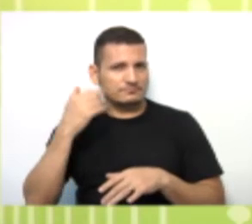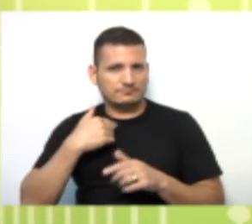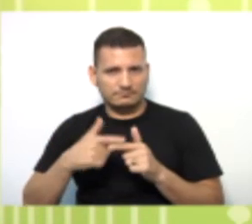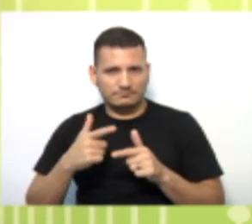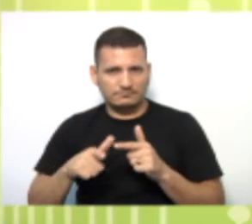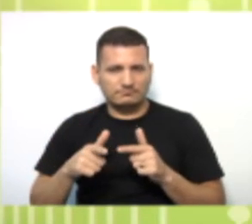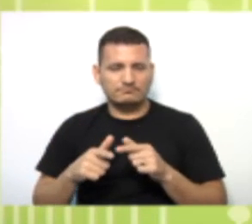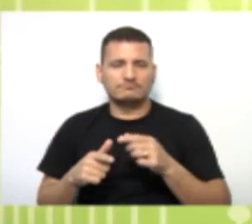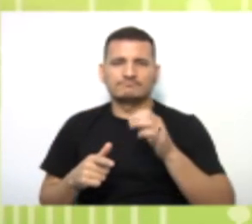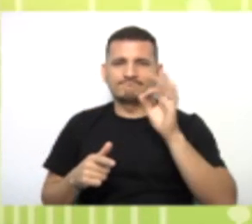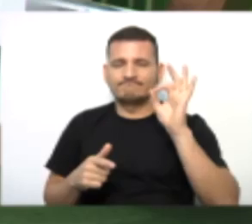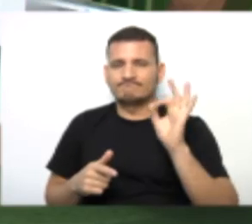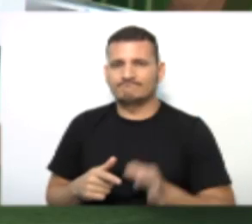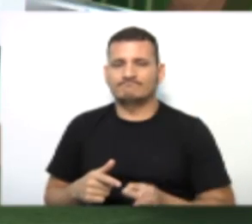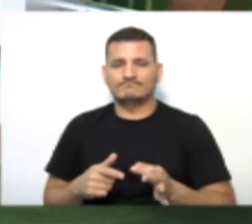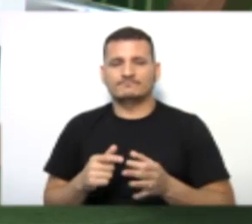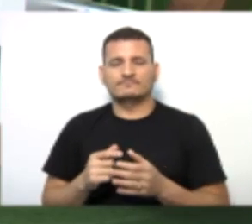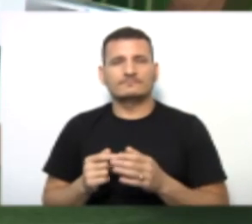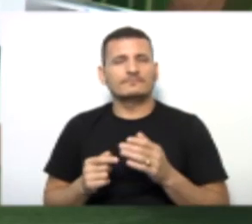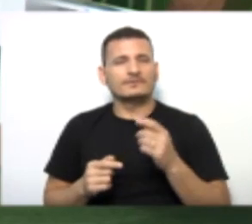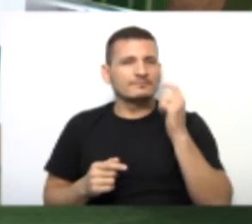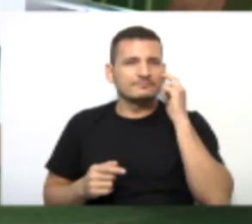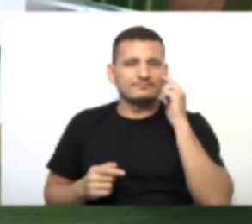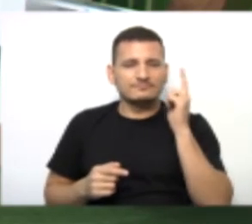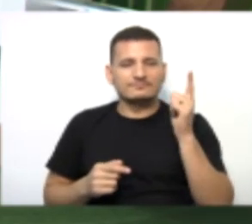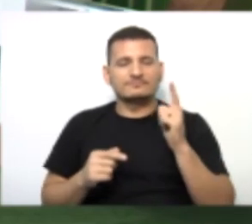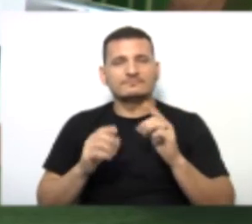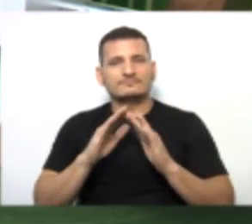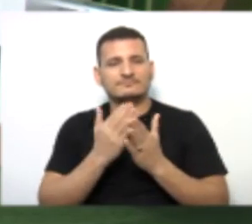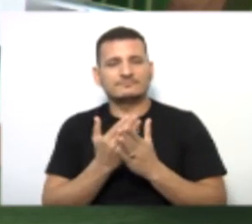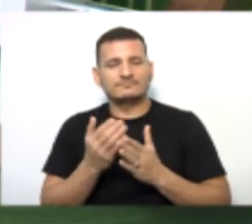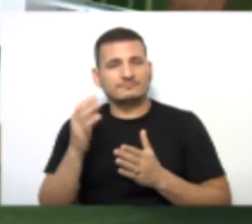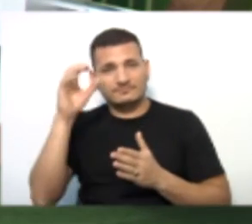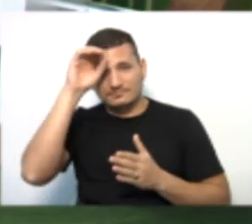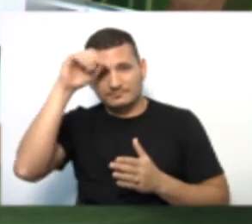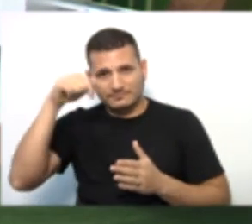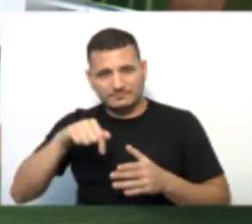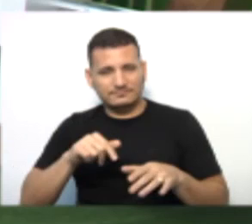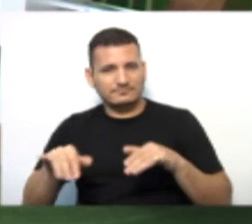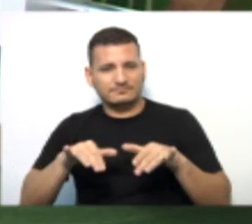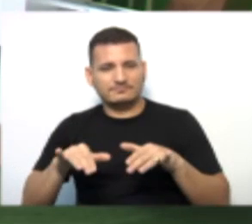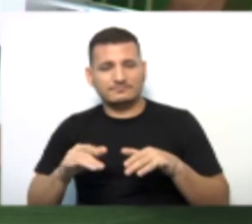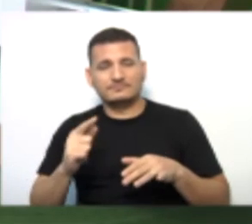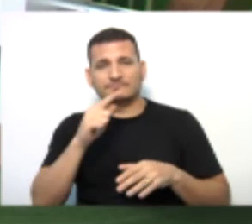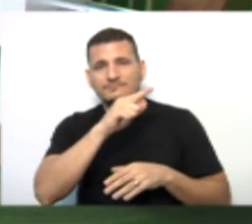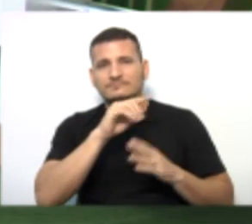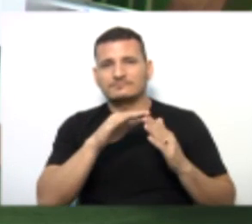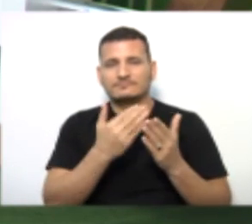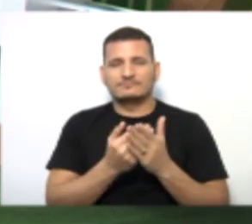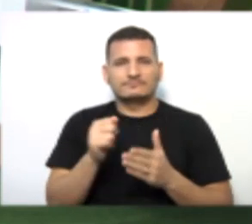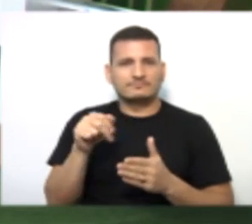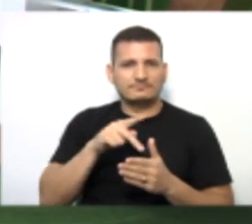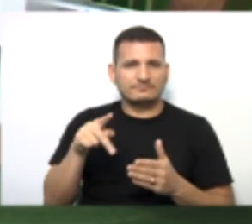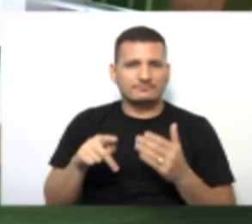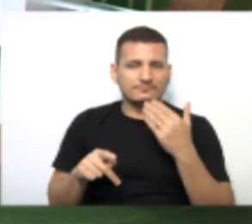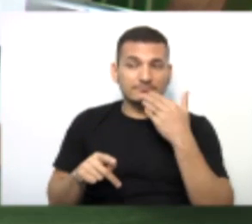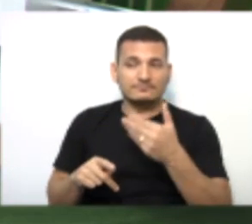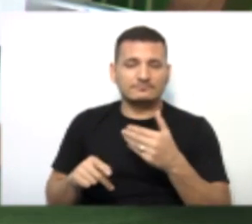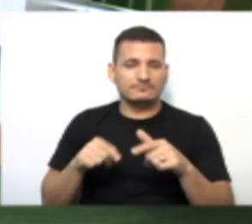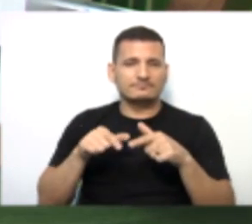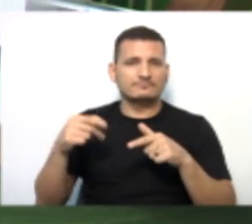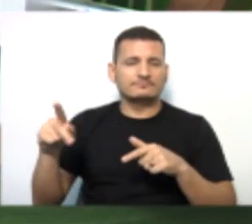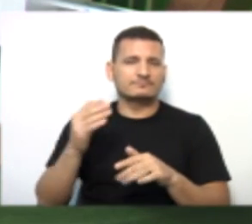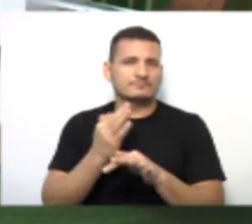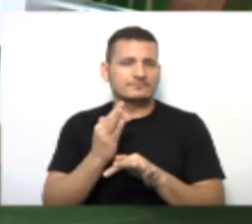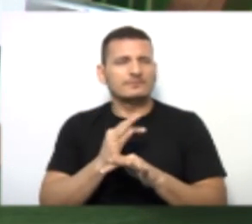Com certeza. Já pensou, professor, esses meninos na escola aprendendo a programar aqui com a gente? Chegando na escola, o professor pede um trabalho dele de física. Ele, professor,